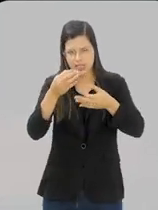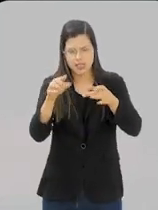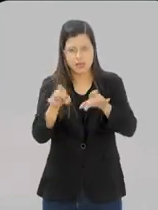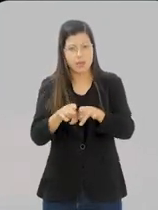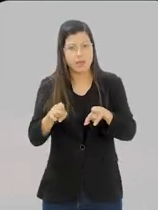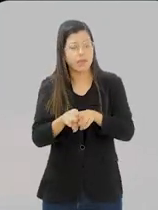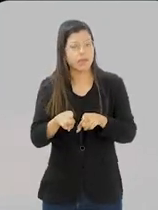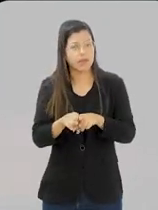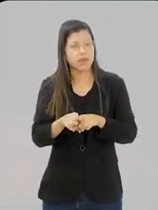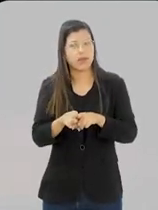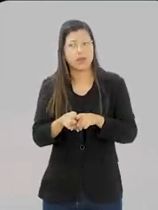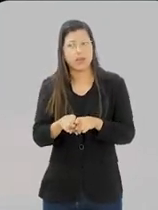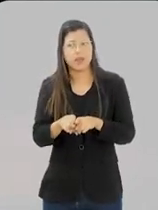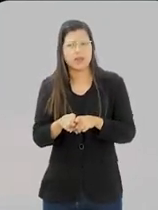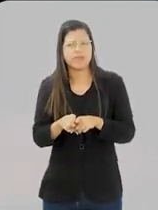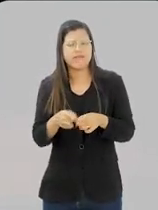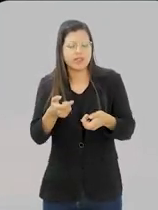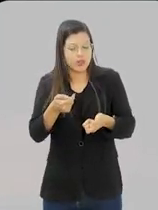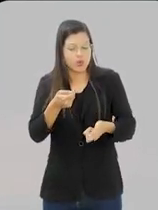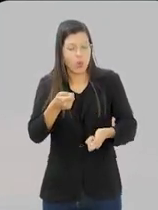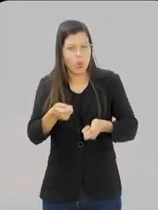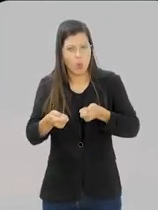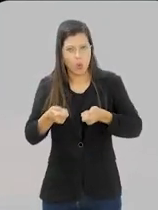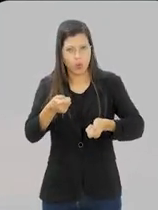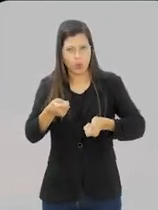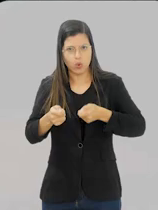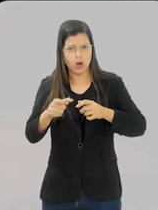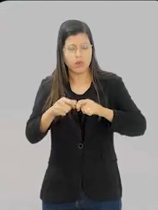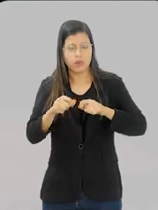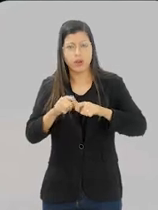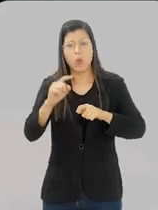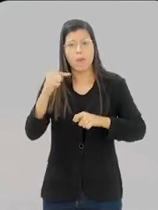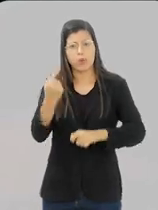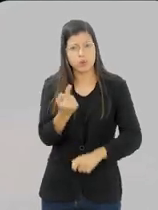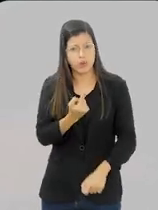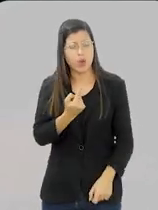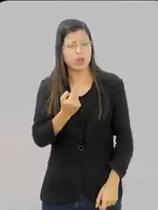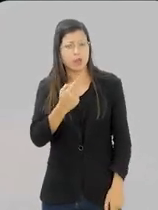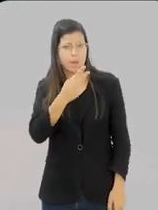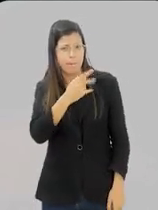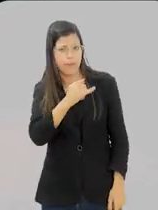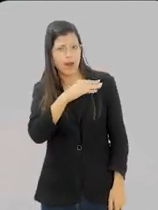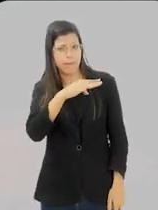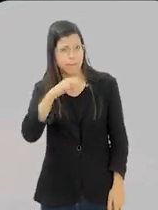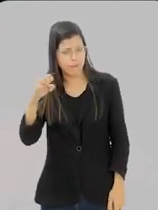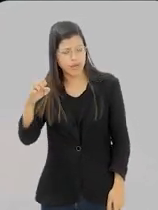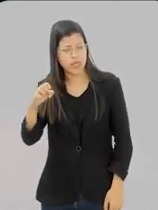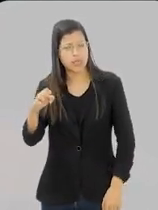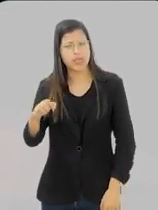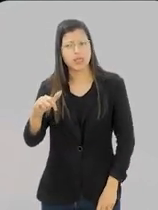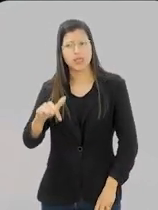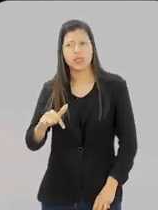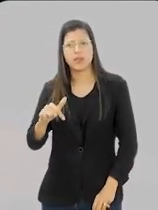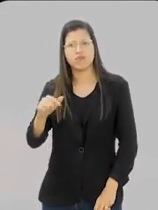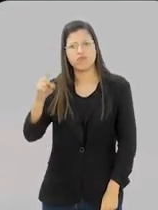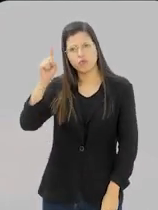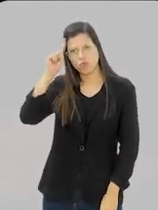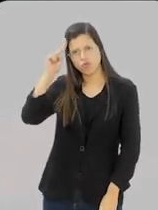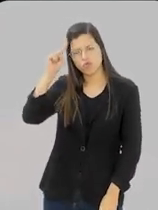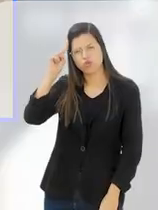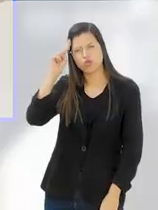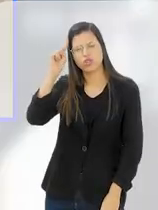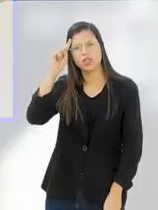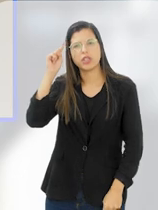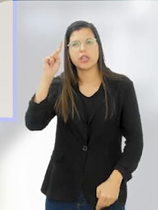também esse controle que é feito por nós pais também, né, desse dia a